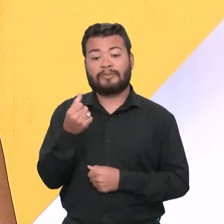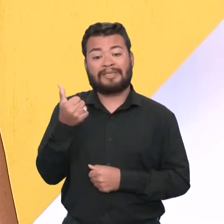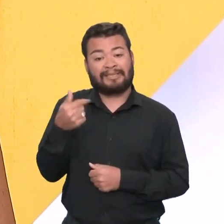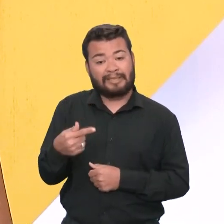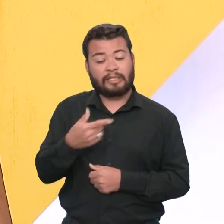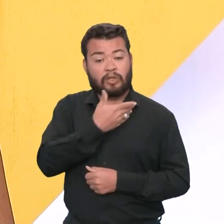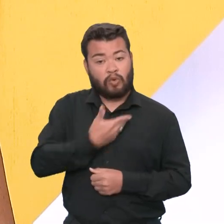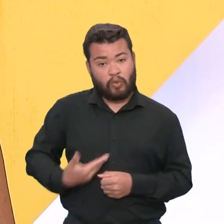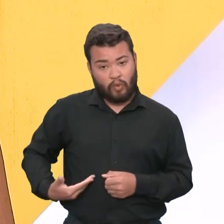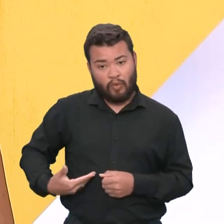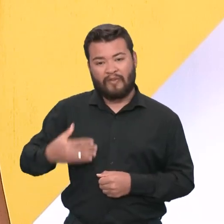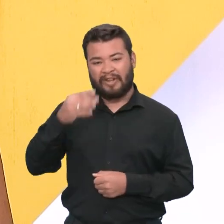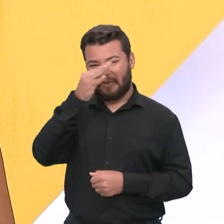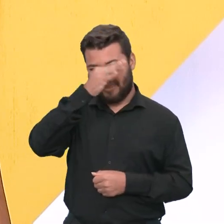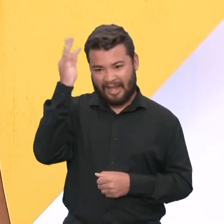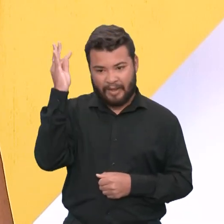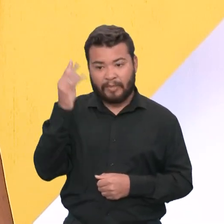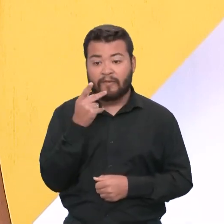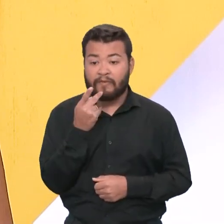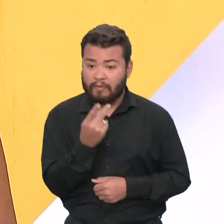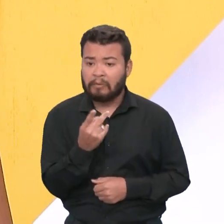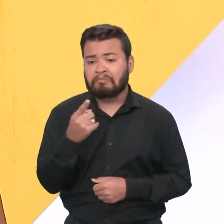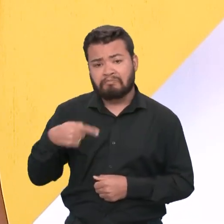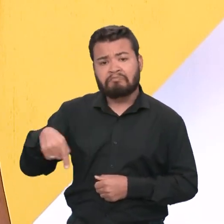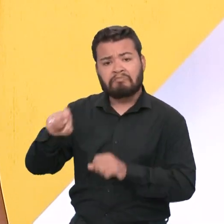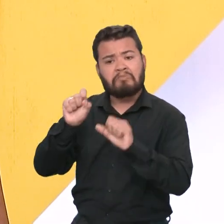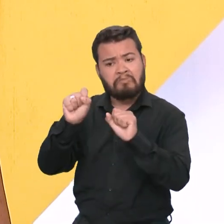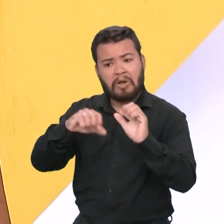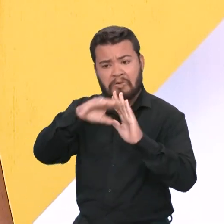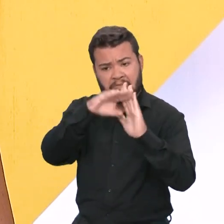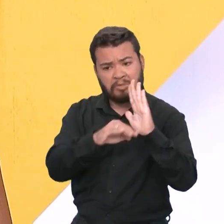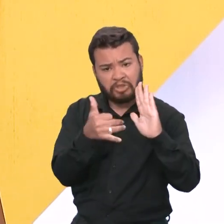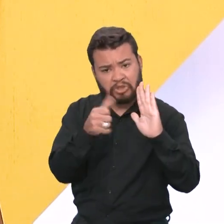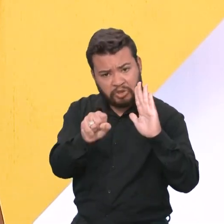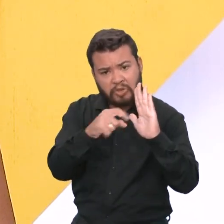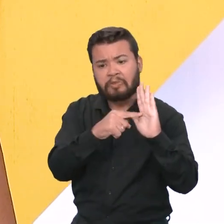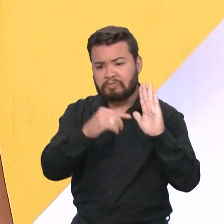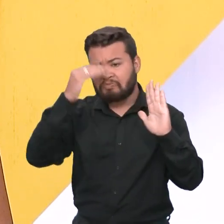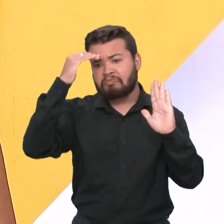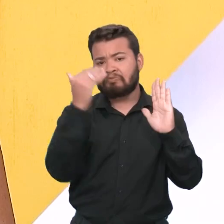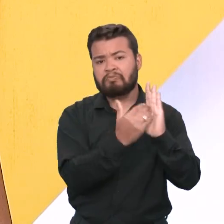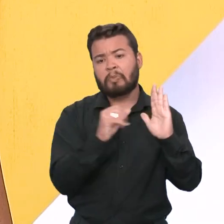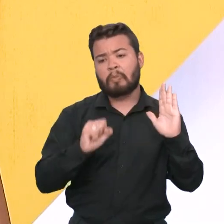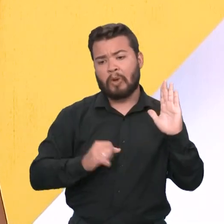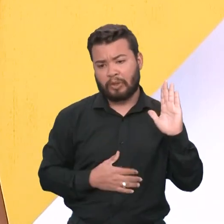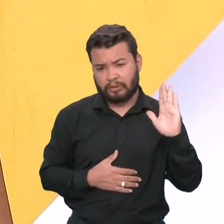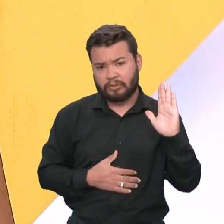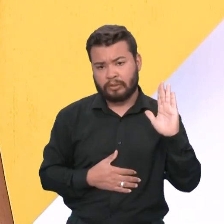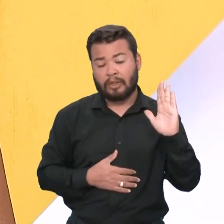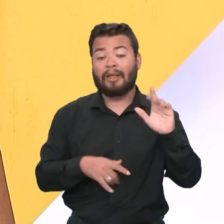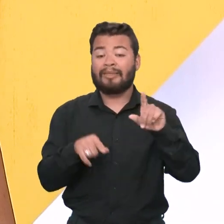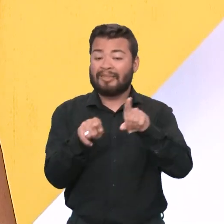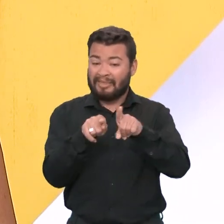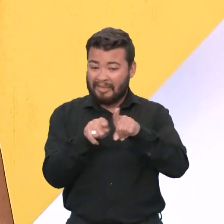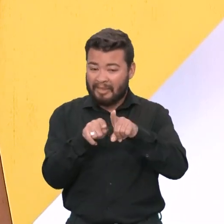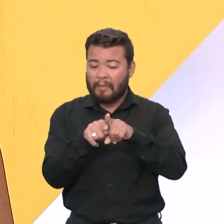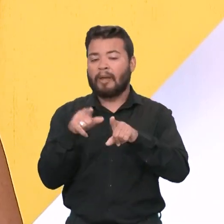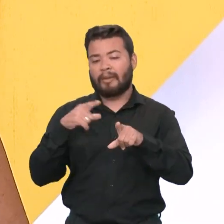onde eles dizem, não, judicialmente vocês podem usar essas 18 condicionantes, inclusive a ideia do marco